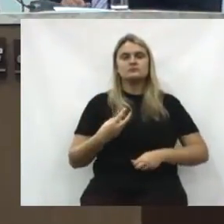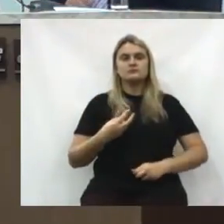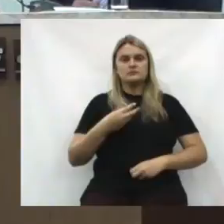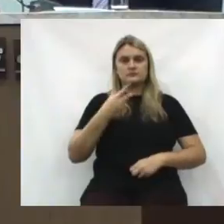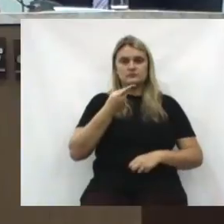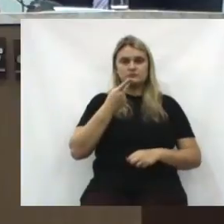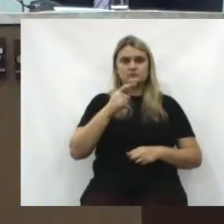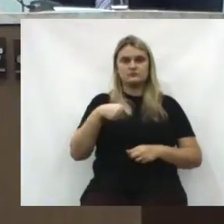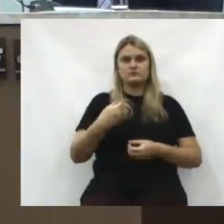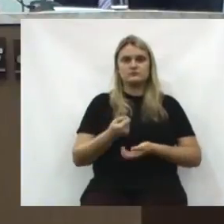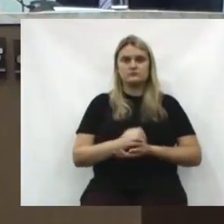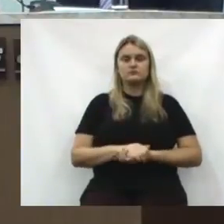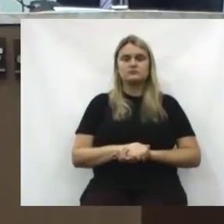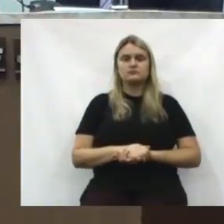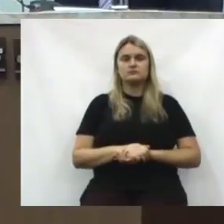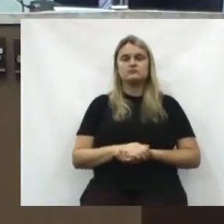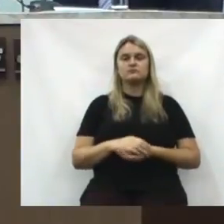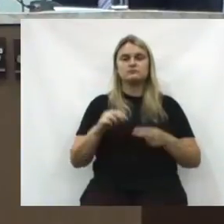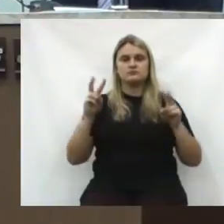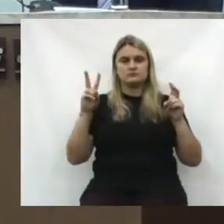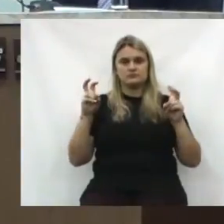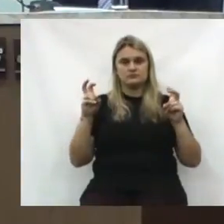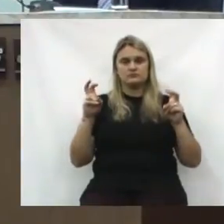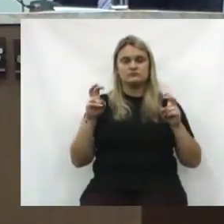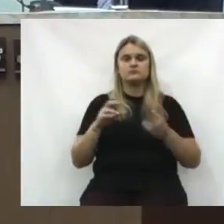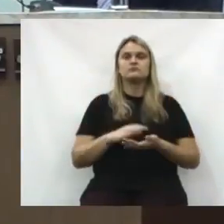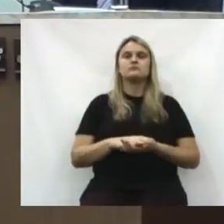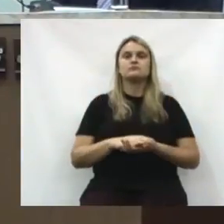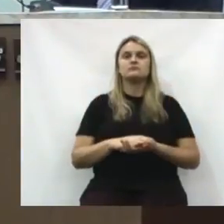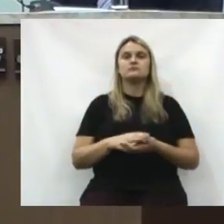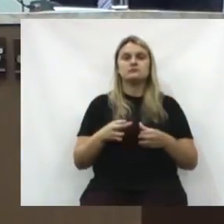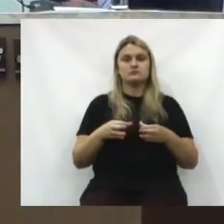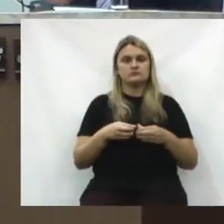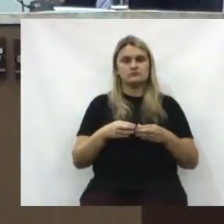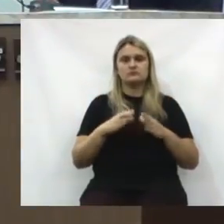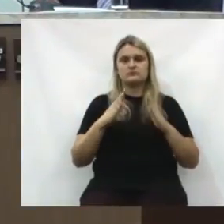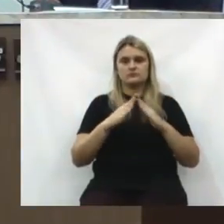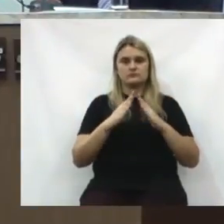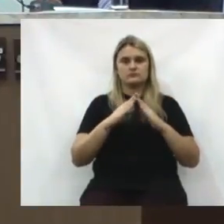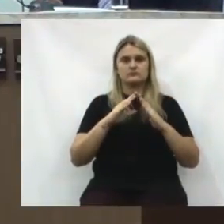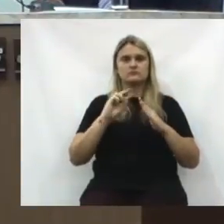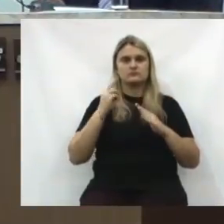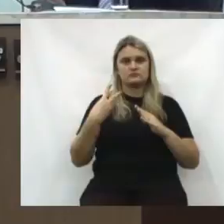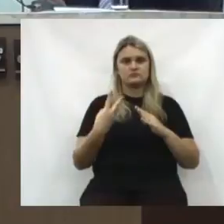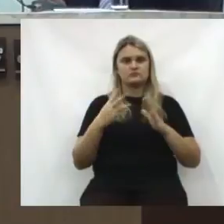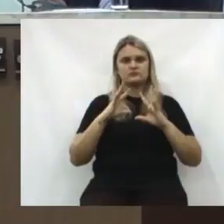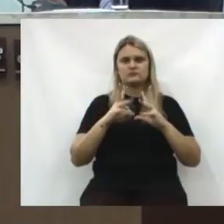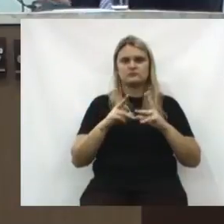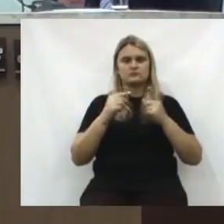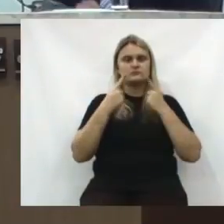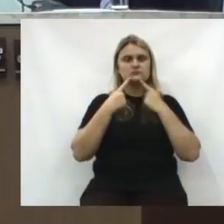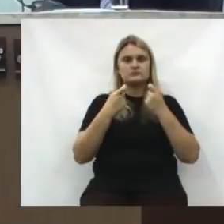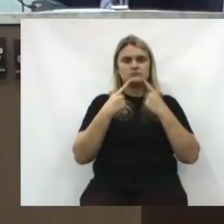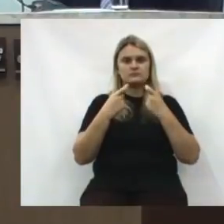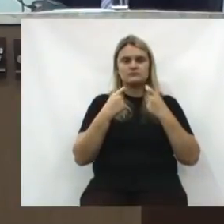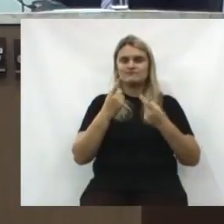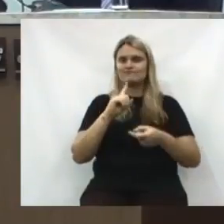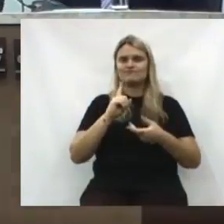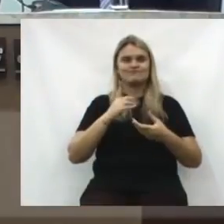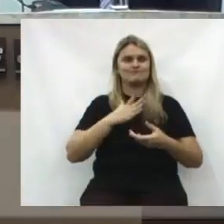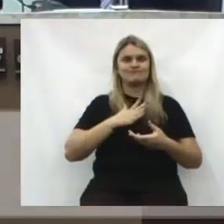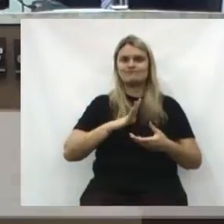colegas vereadores, em relação a essa nota de repúdio por parte dessa Câmara